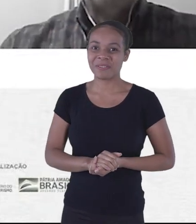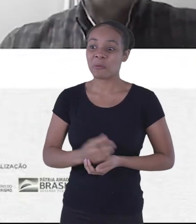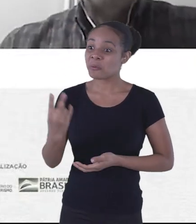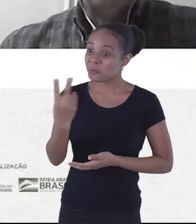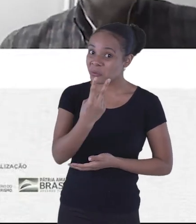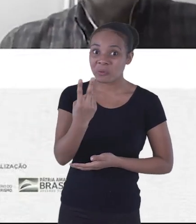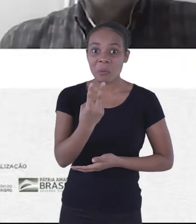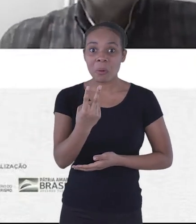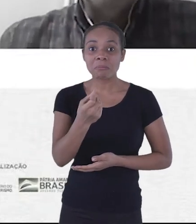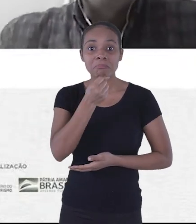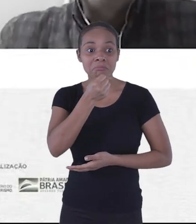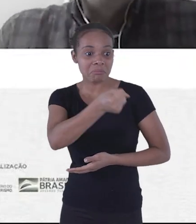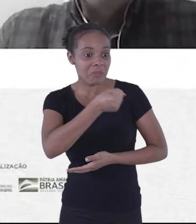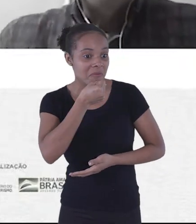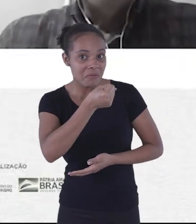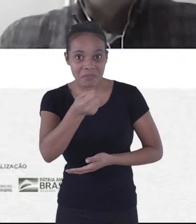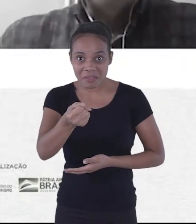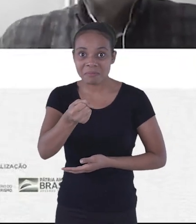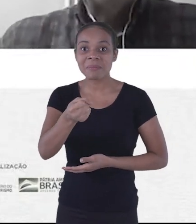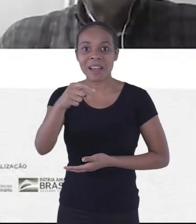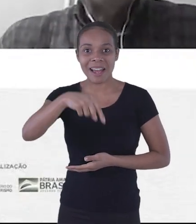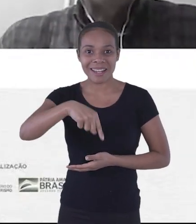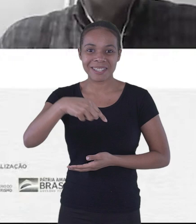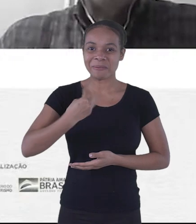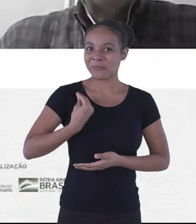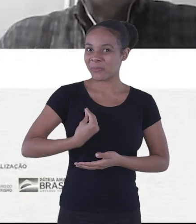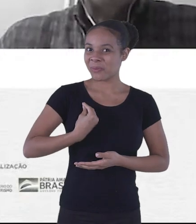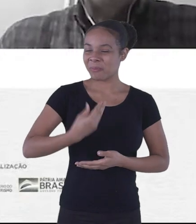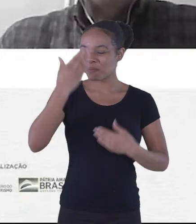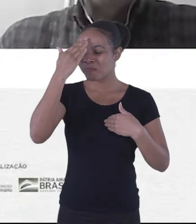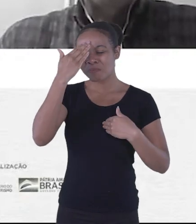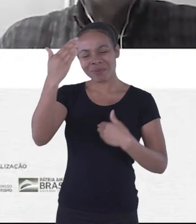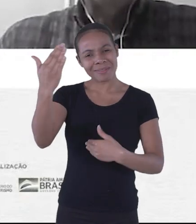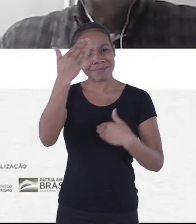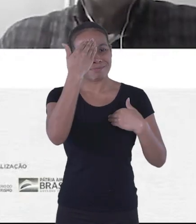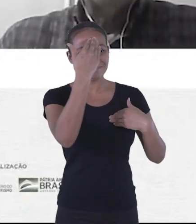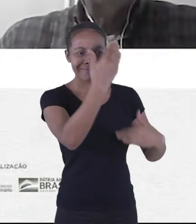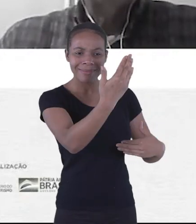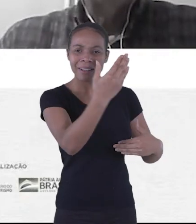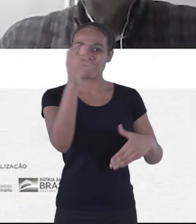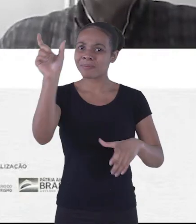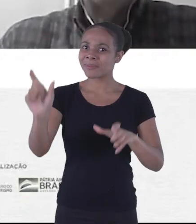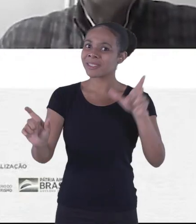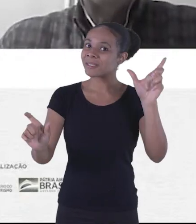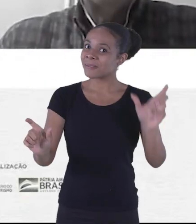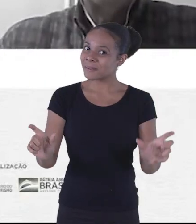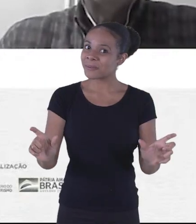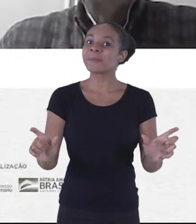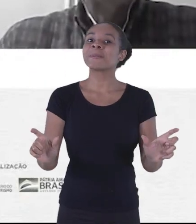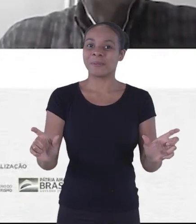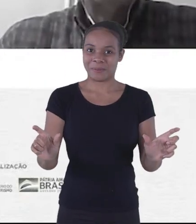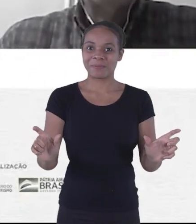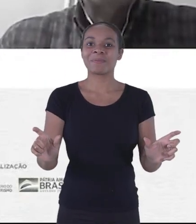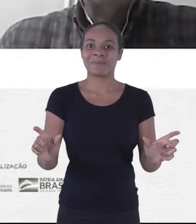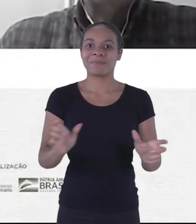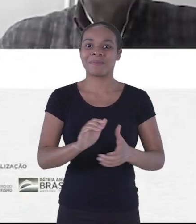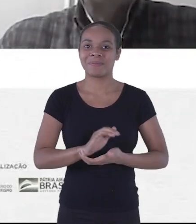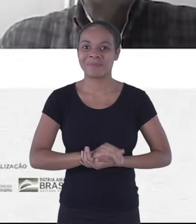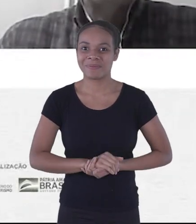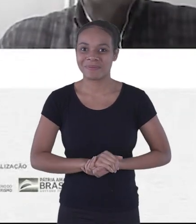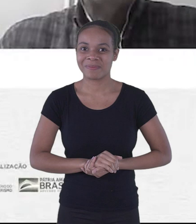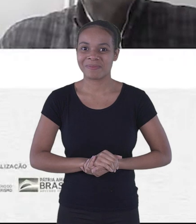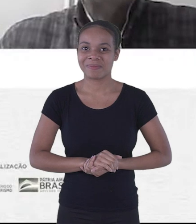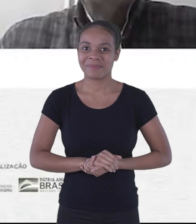conosco nessa entrevista. Luiz, muito obrigado por estar conosco. Antes de começar, eu queria só contar uma